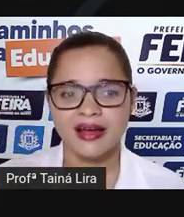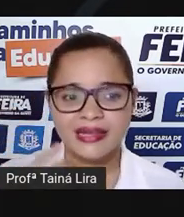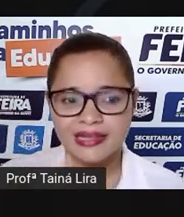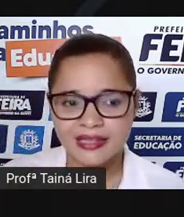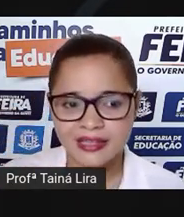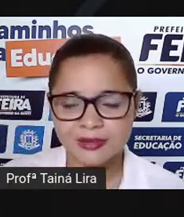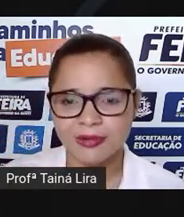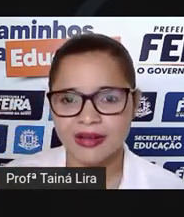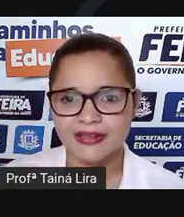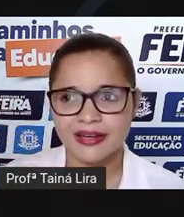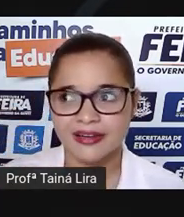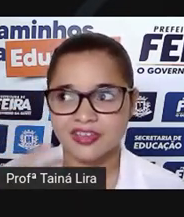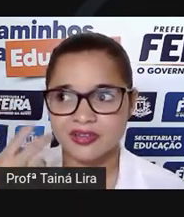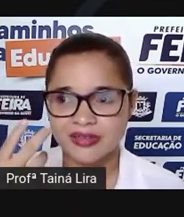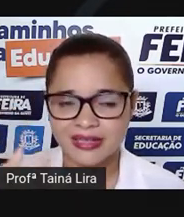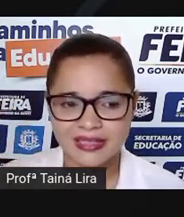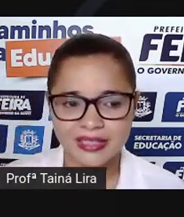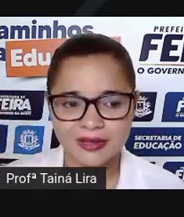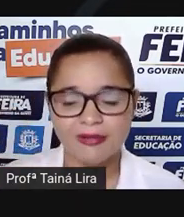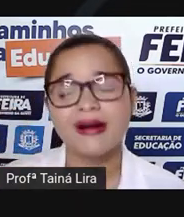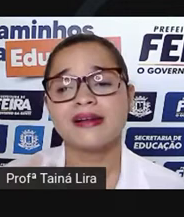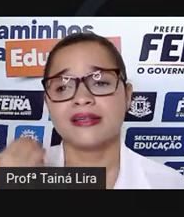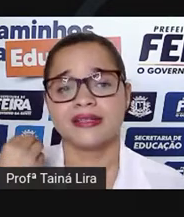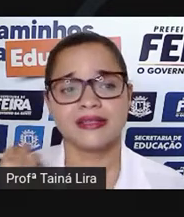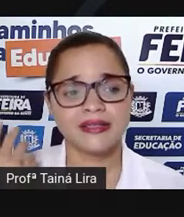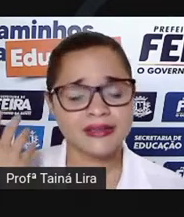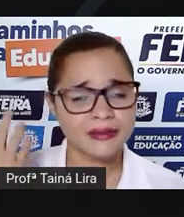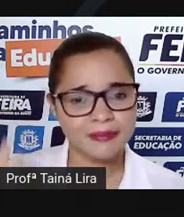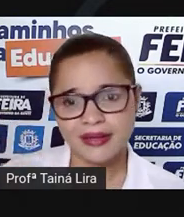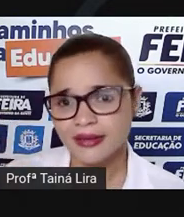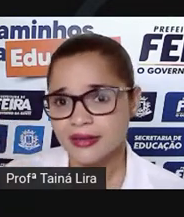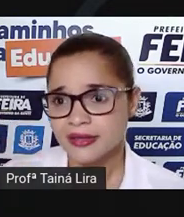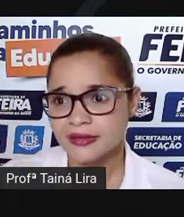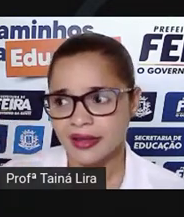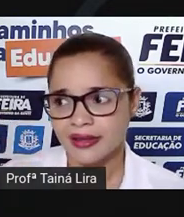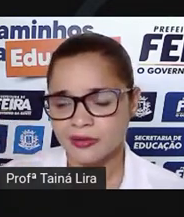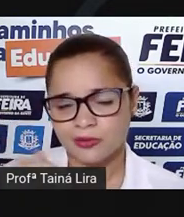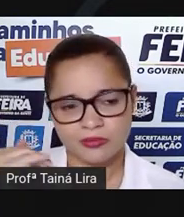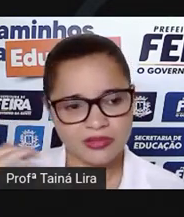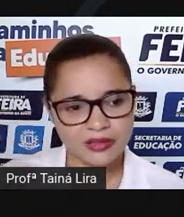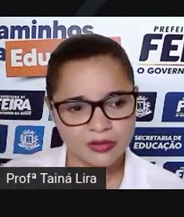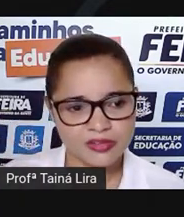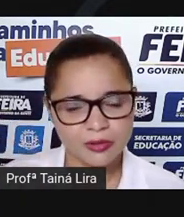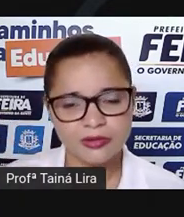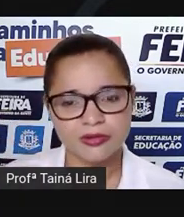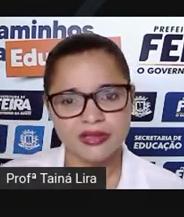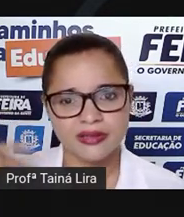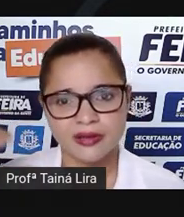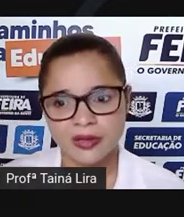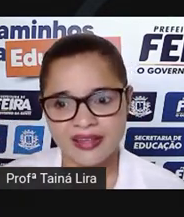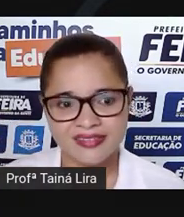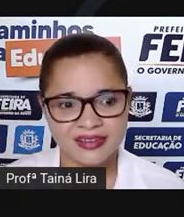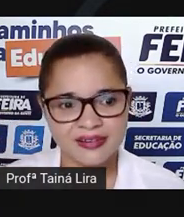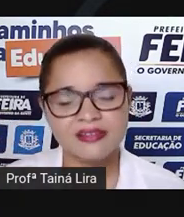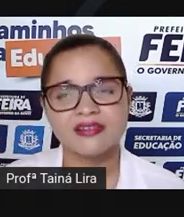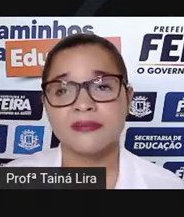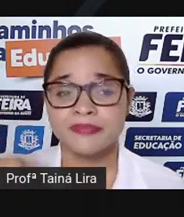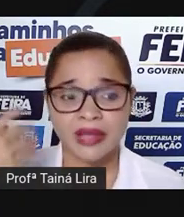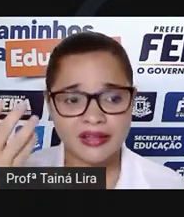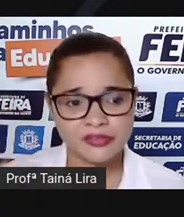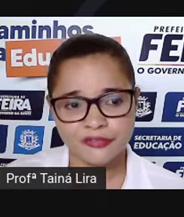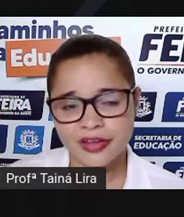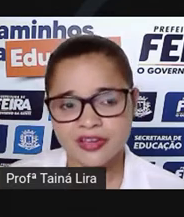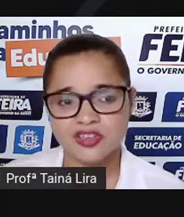a língua né A questão da língua e também é da nossa Cultura né as